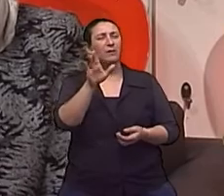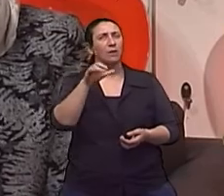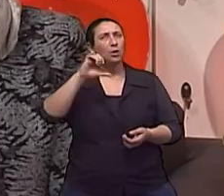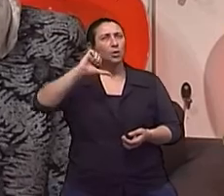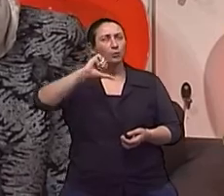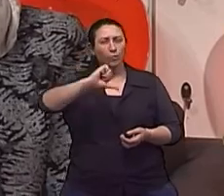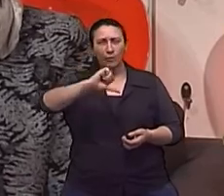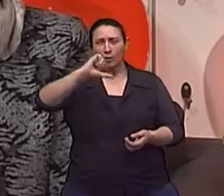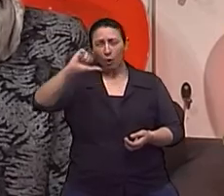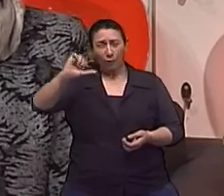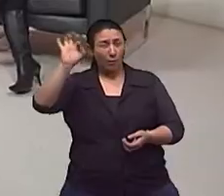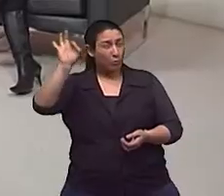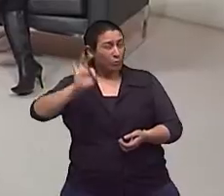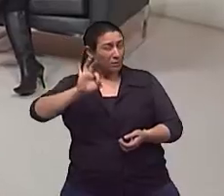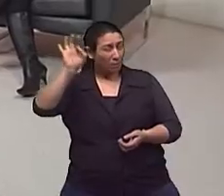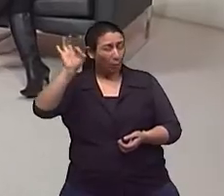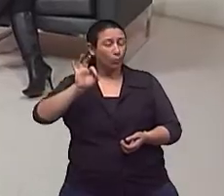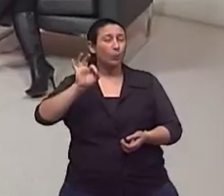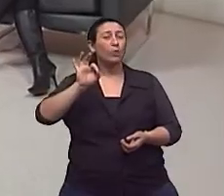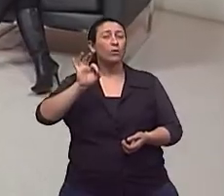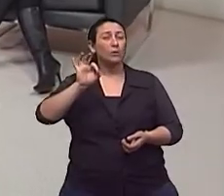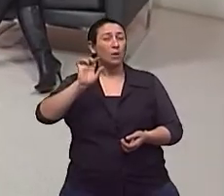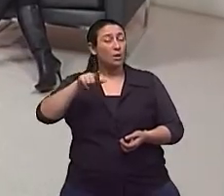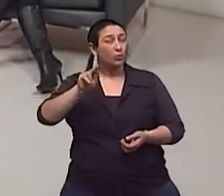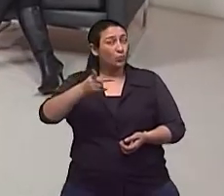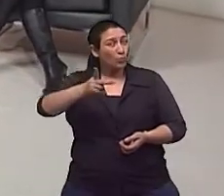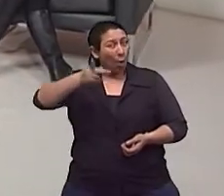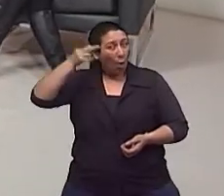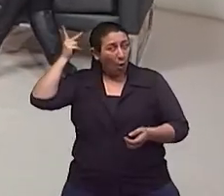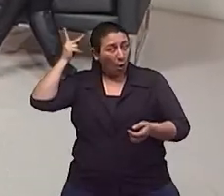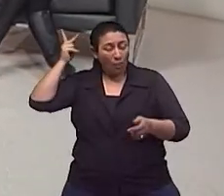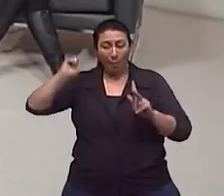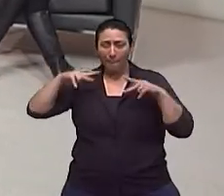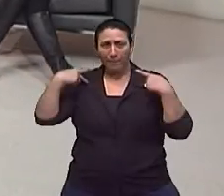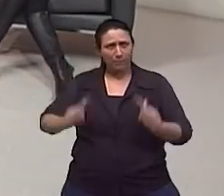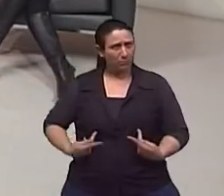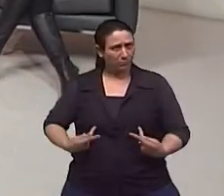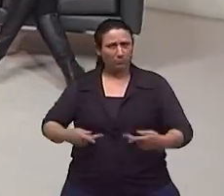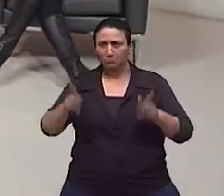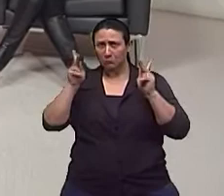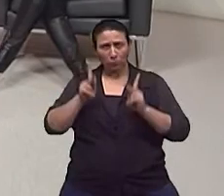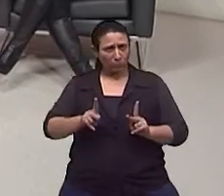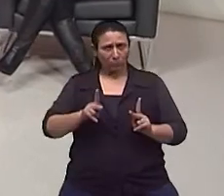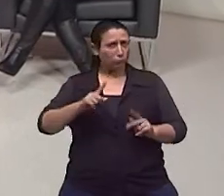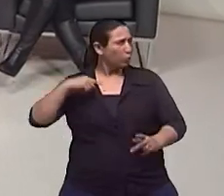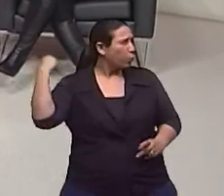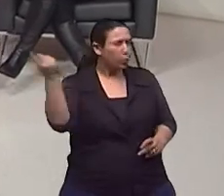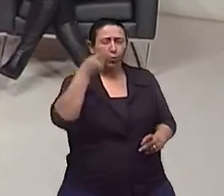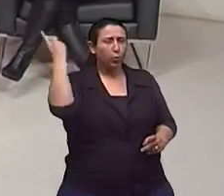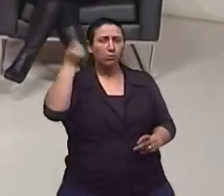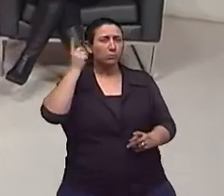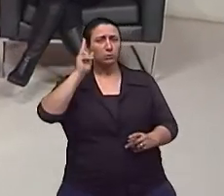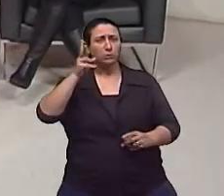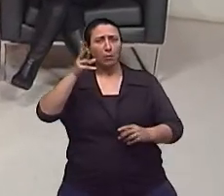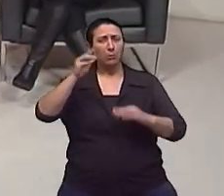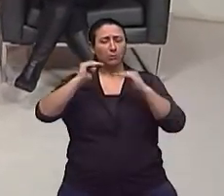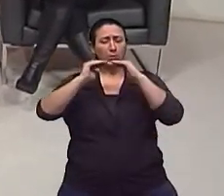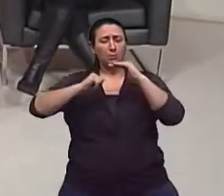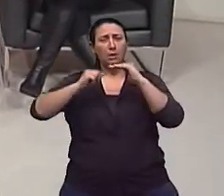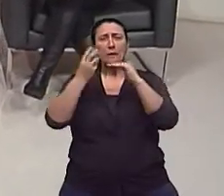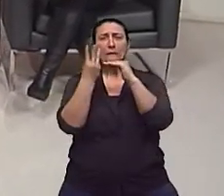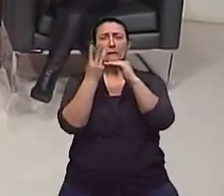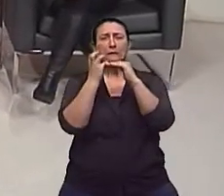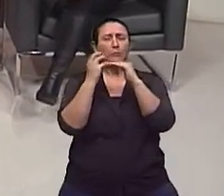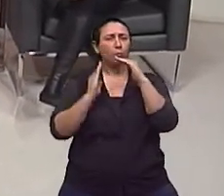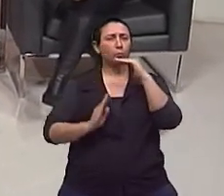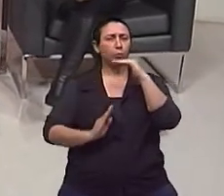noventa e nove porcento da história humana e não passavam de 35 anos então é